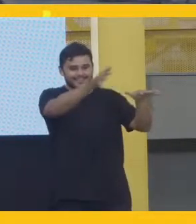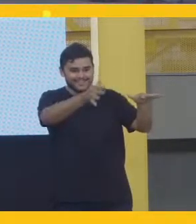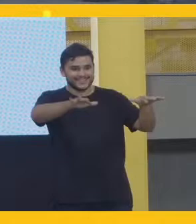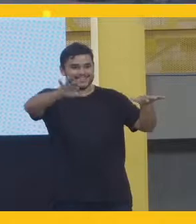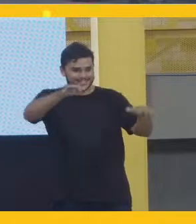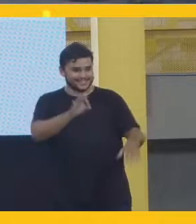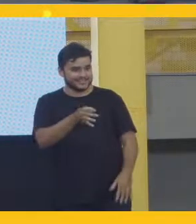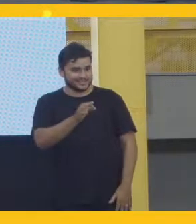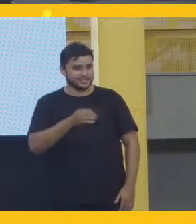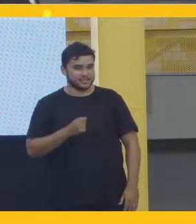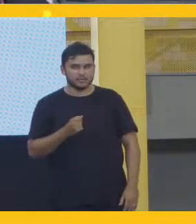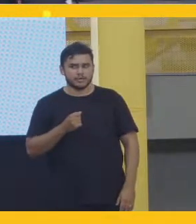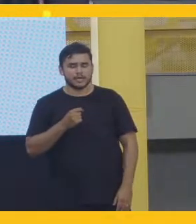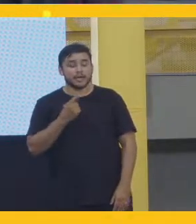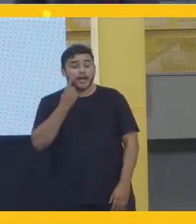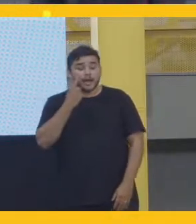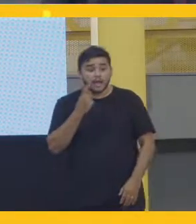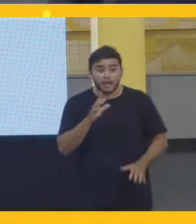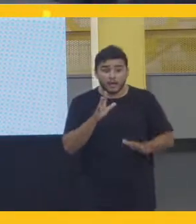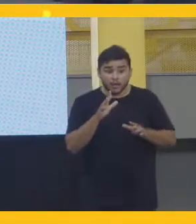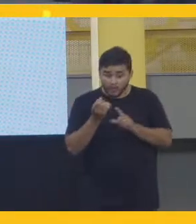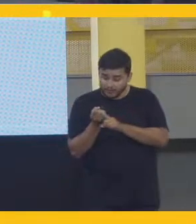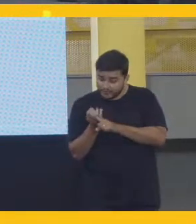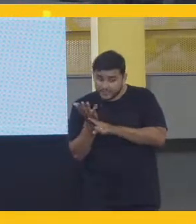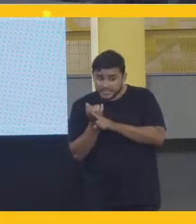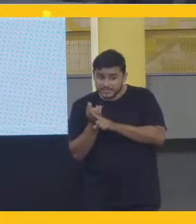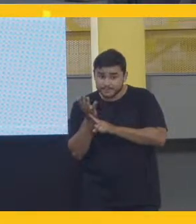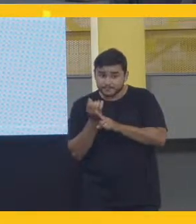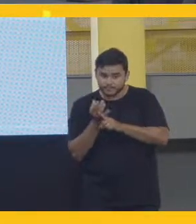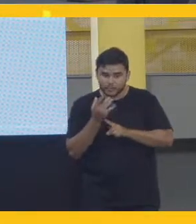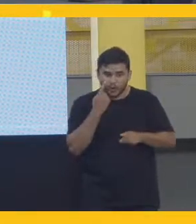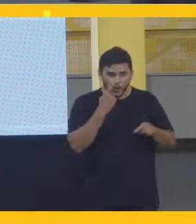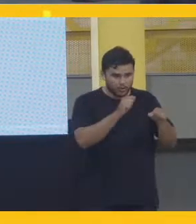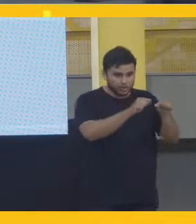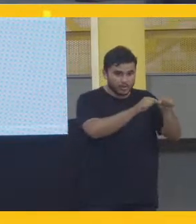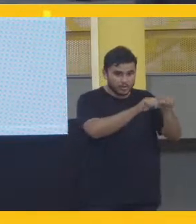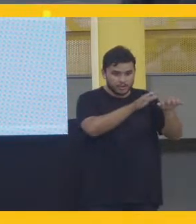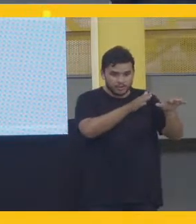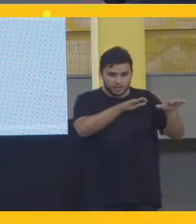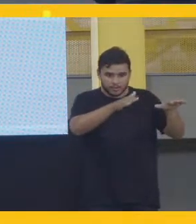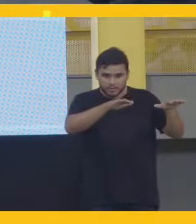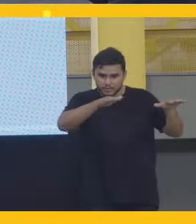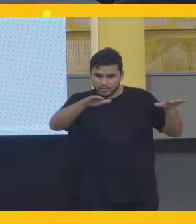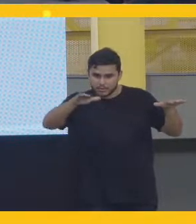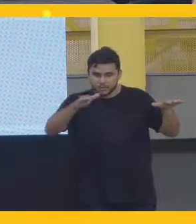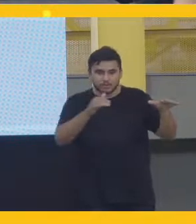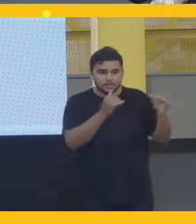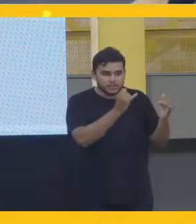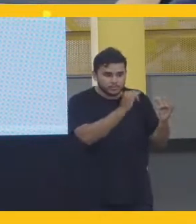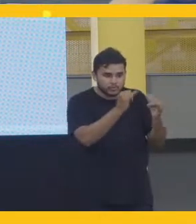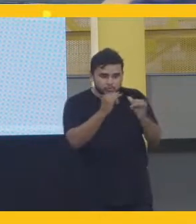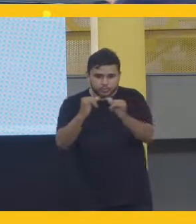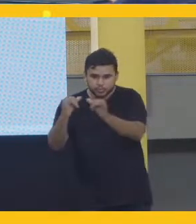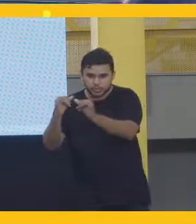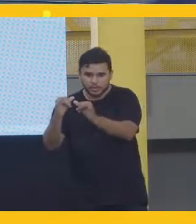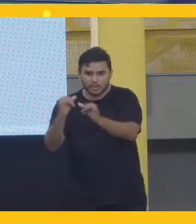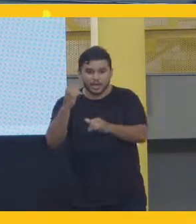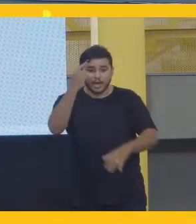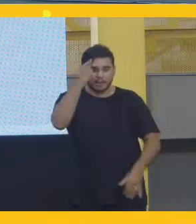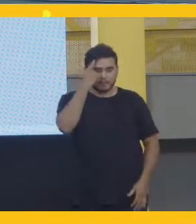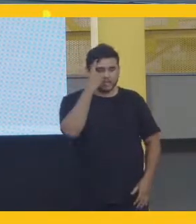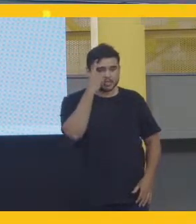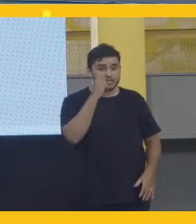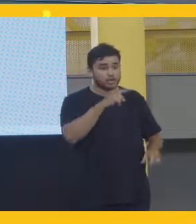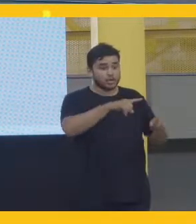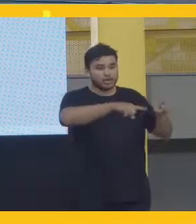que a onda é o transporte de energia sem arrastar matéria. Então